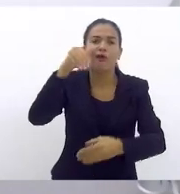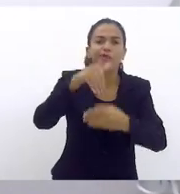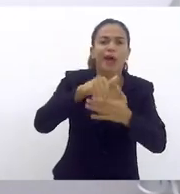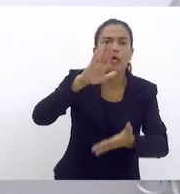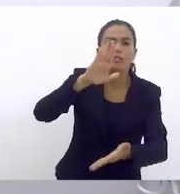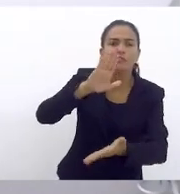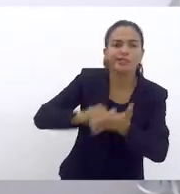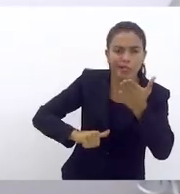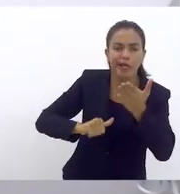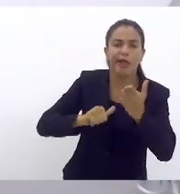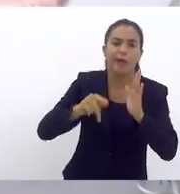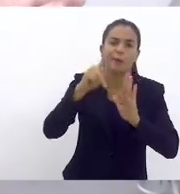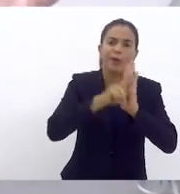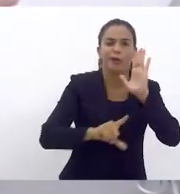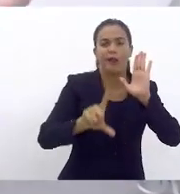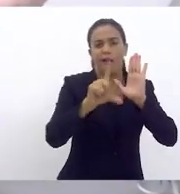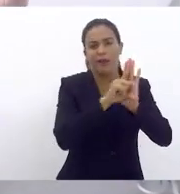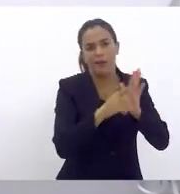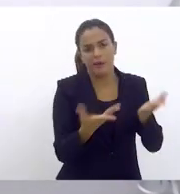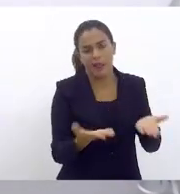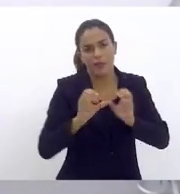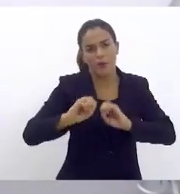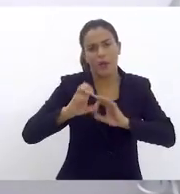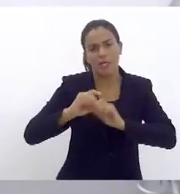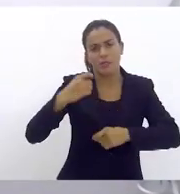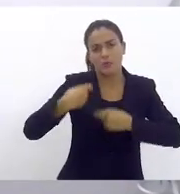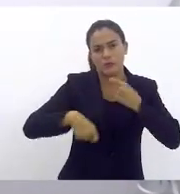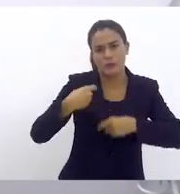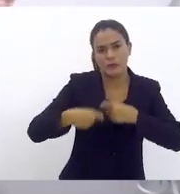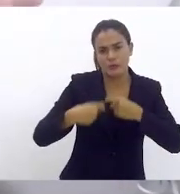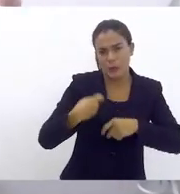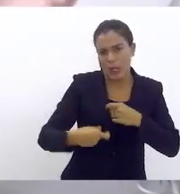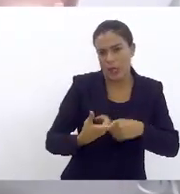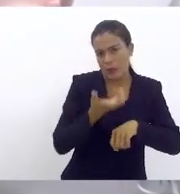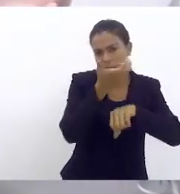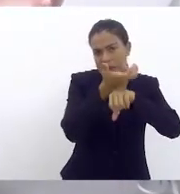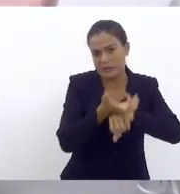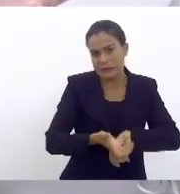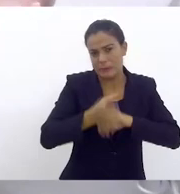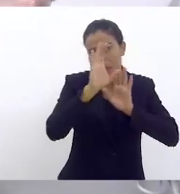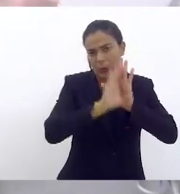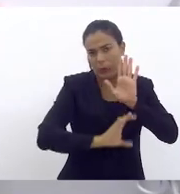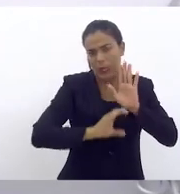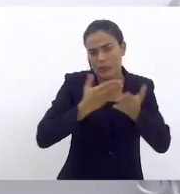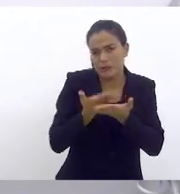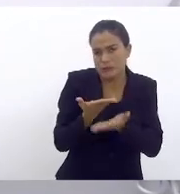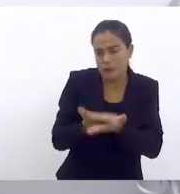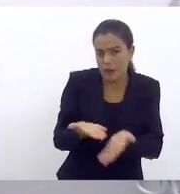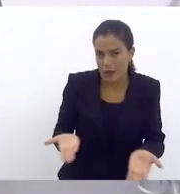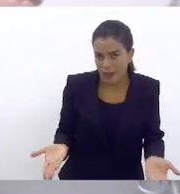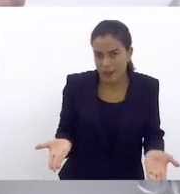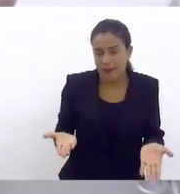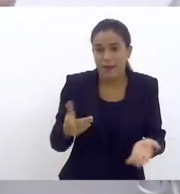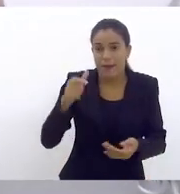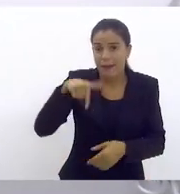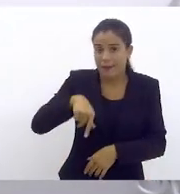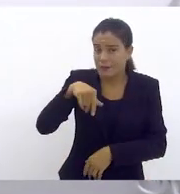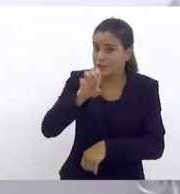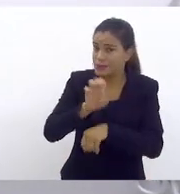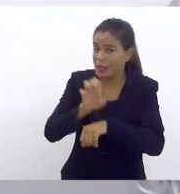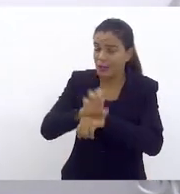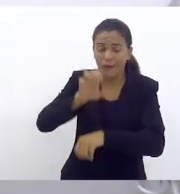de educação sexual tirando educação sexual nesse estado que mais uma vez Eu repito que é recordista